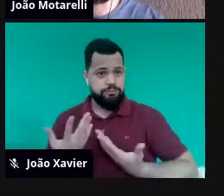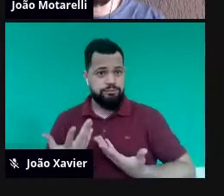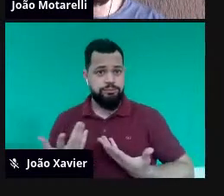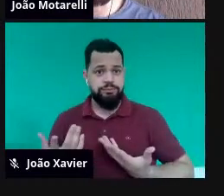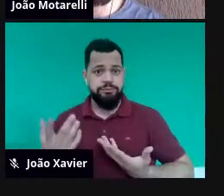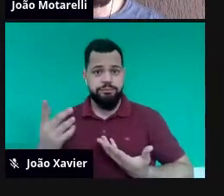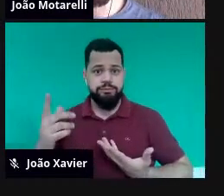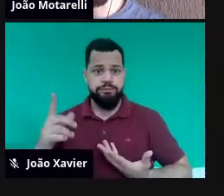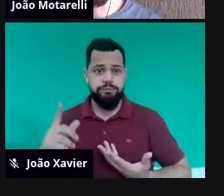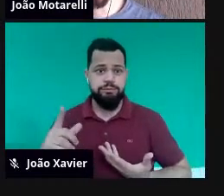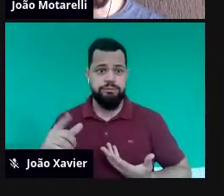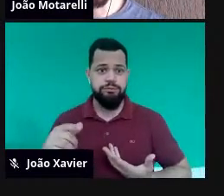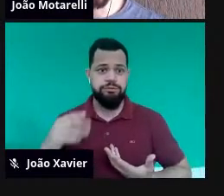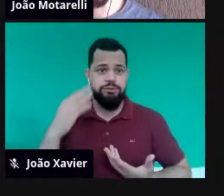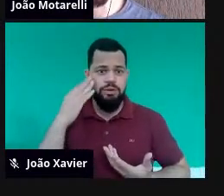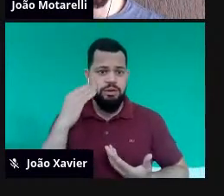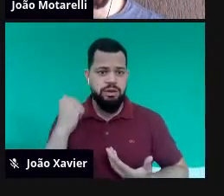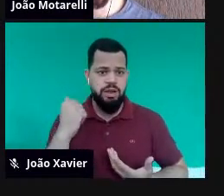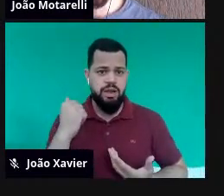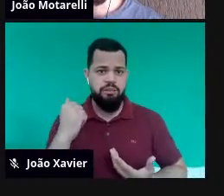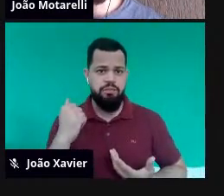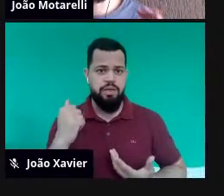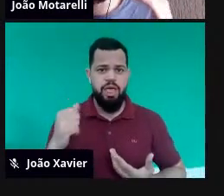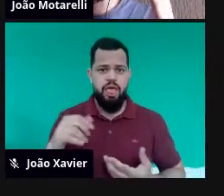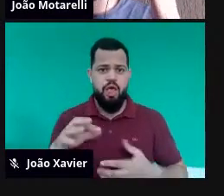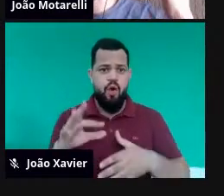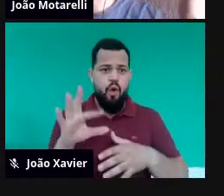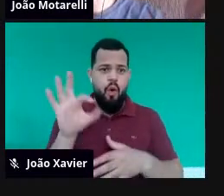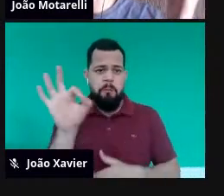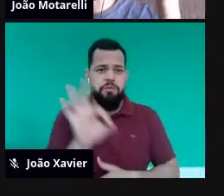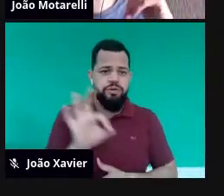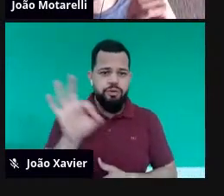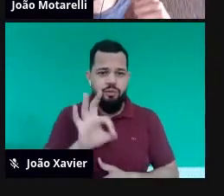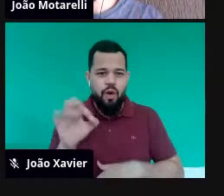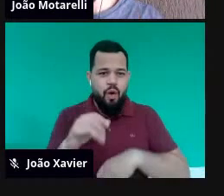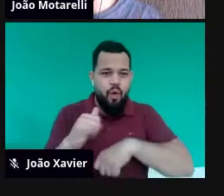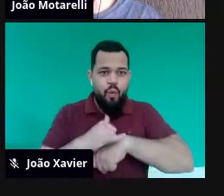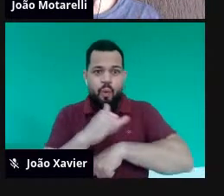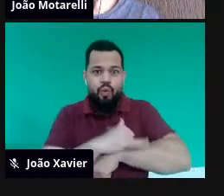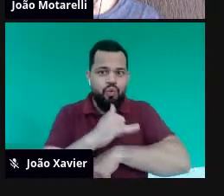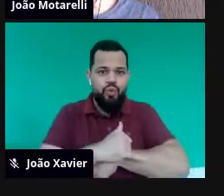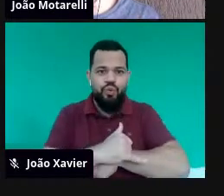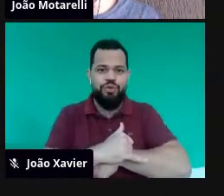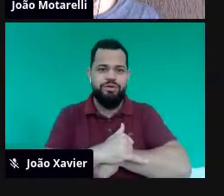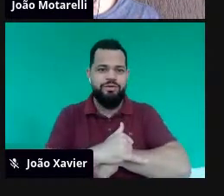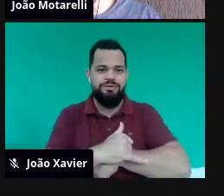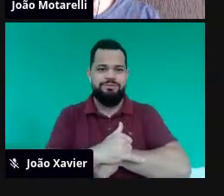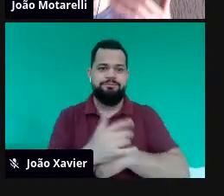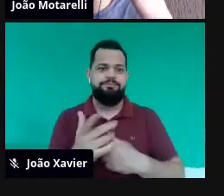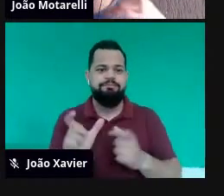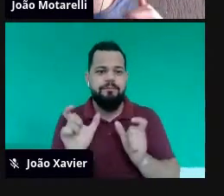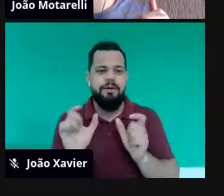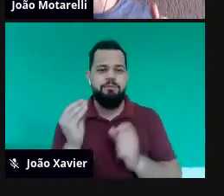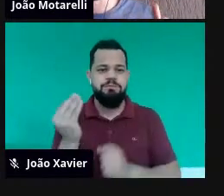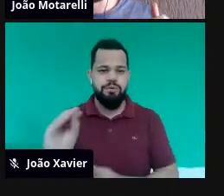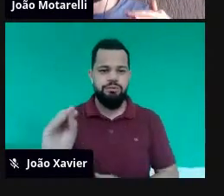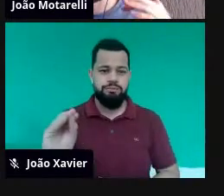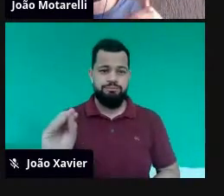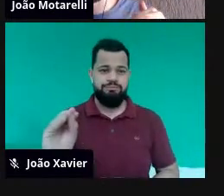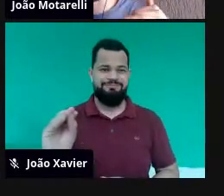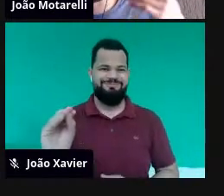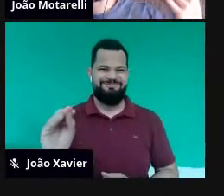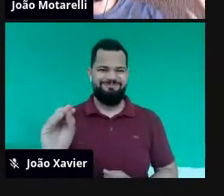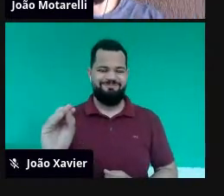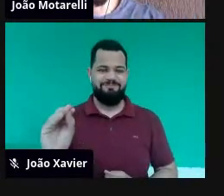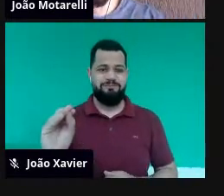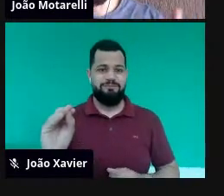que é: alguém sabe o percentual de gordura que ela tem? Quando eu sei o percentual de gordura que ela tem, eu vou avaliar o quão longe eu estou, né,